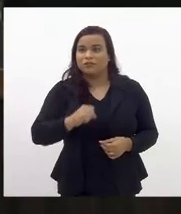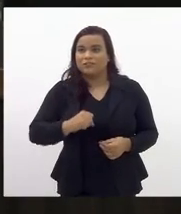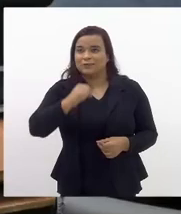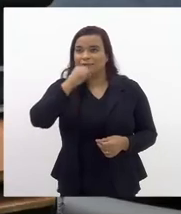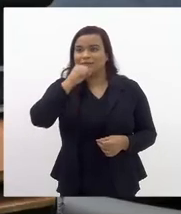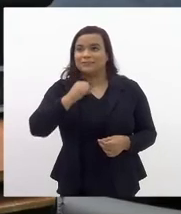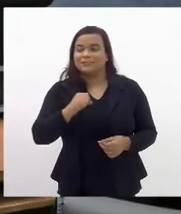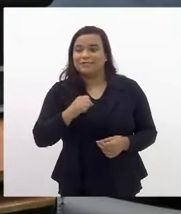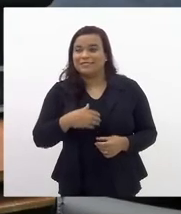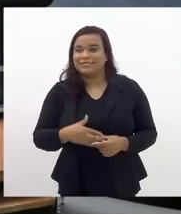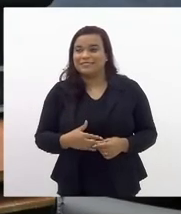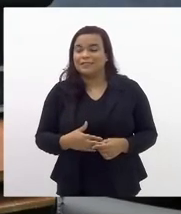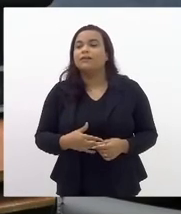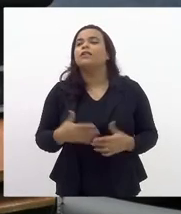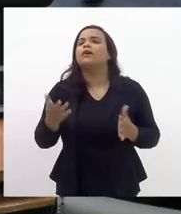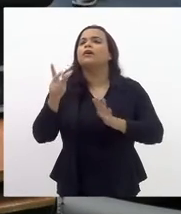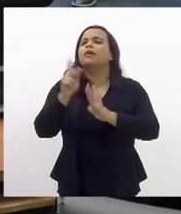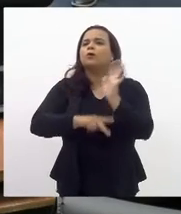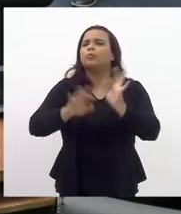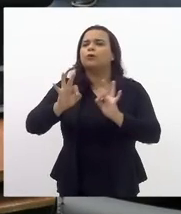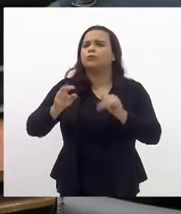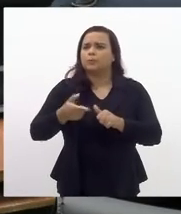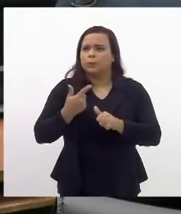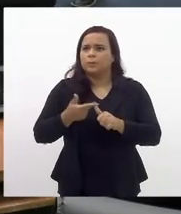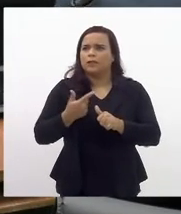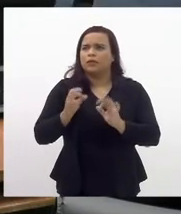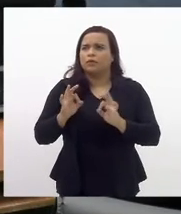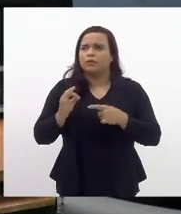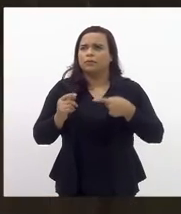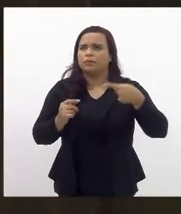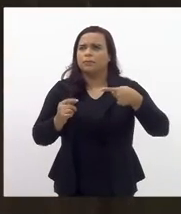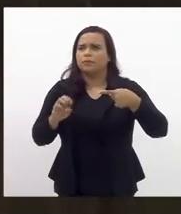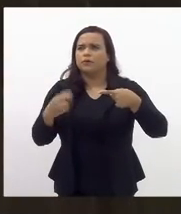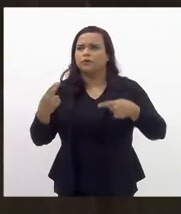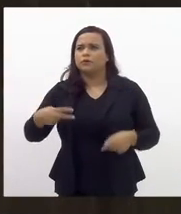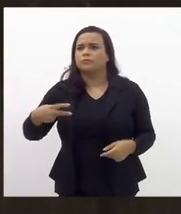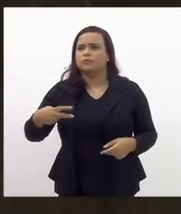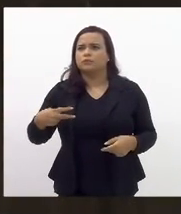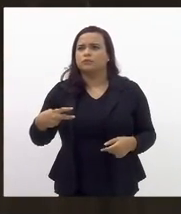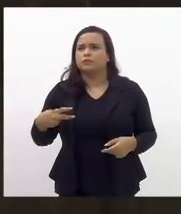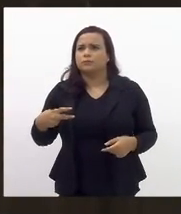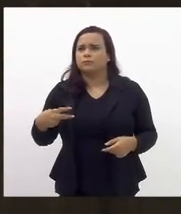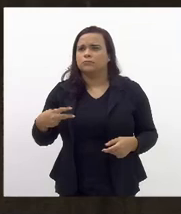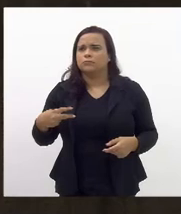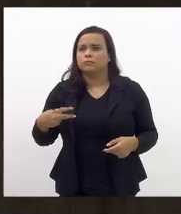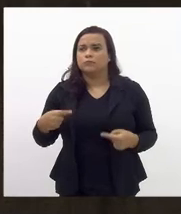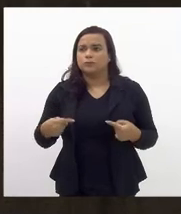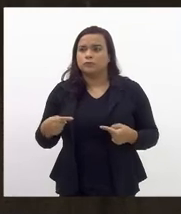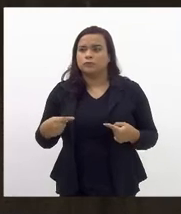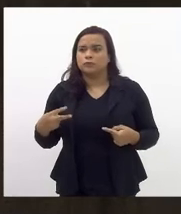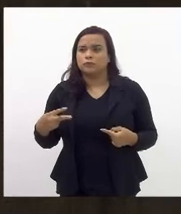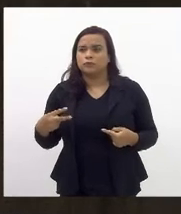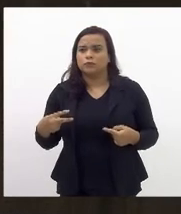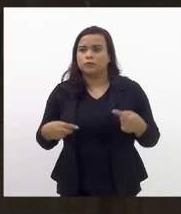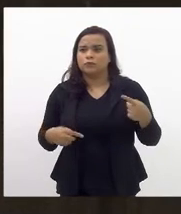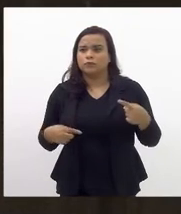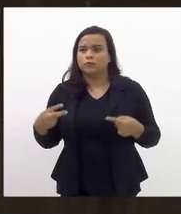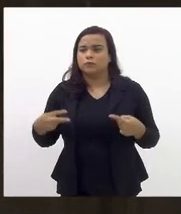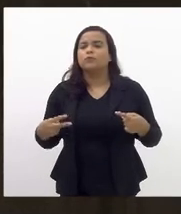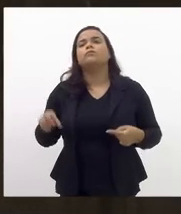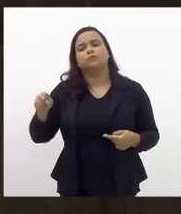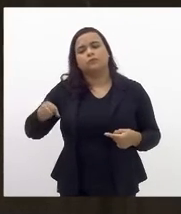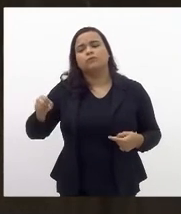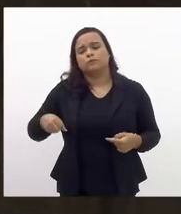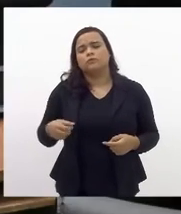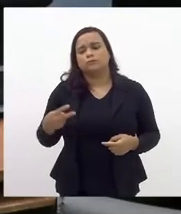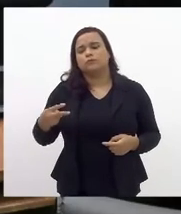mais baixinhas. O projeto está em primeira, senhora presidente? Em duas discussões? Tá. Sim.